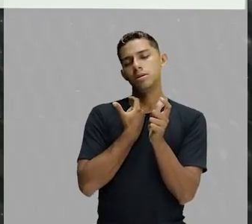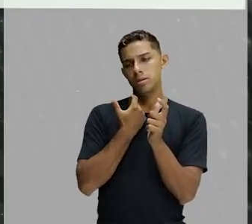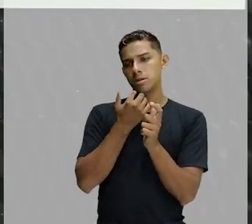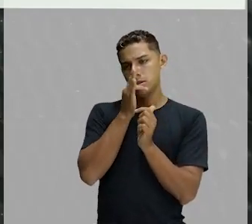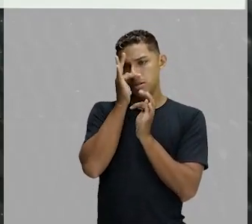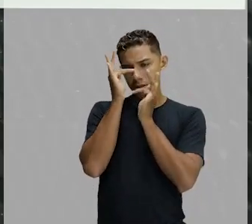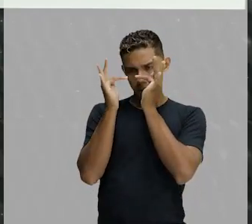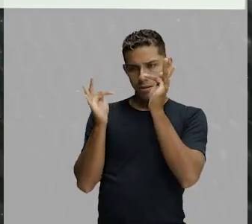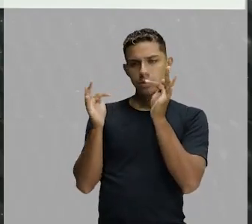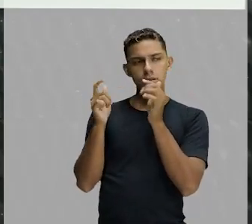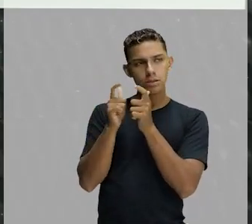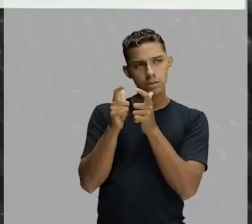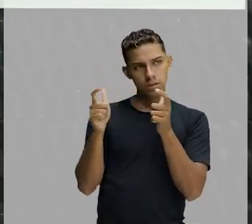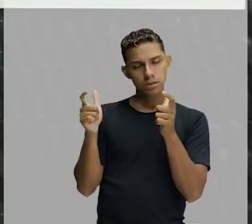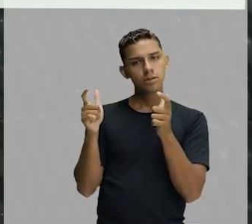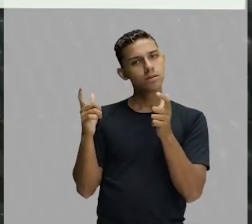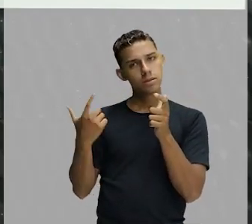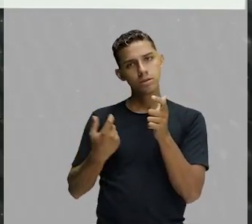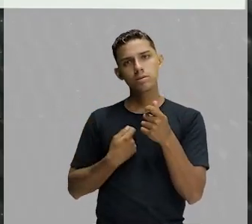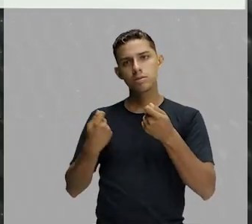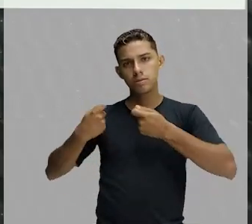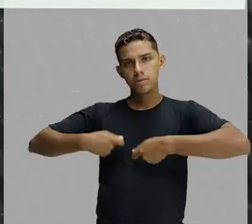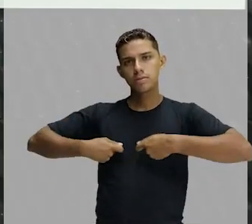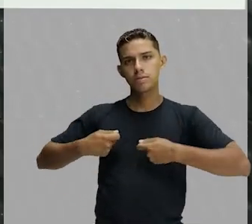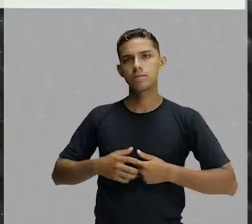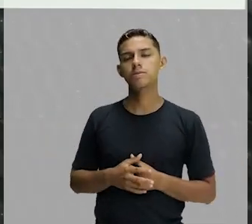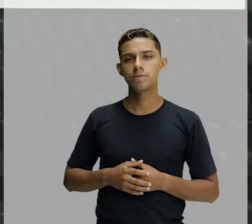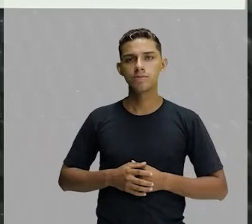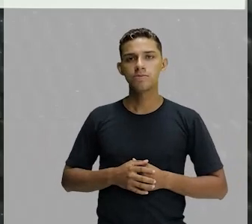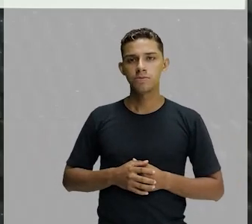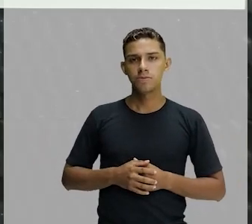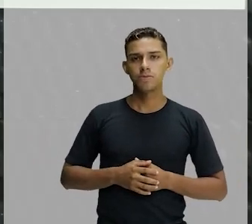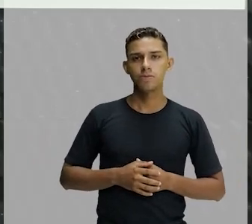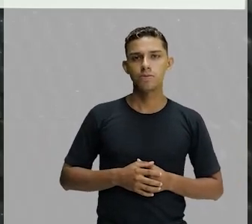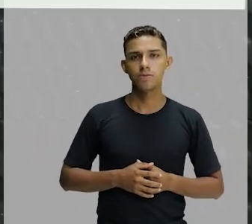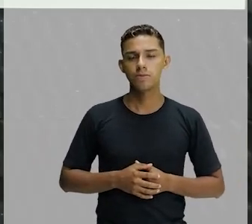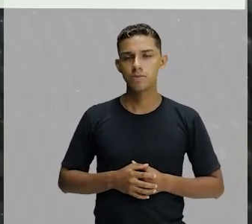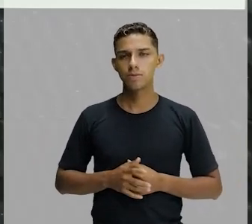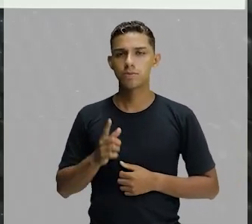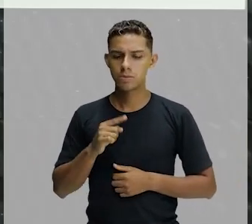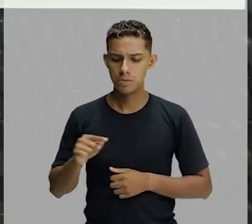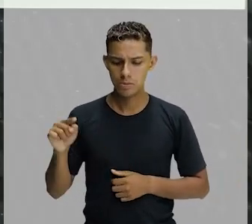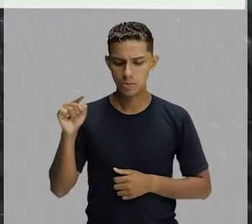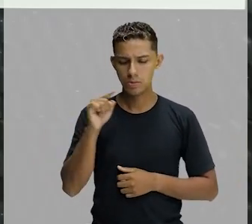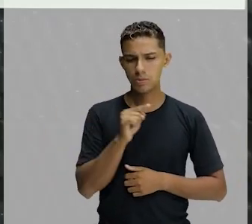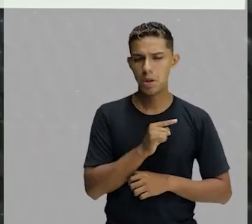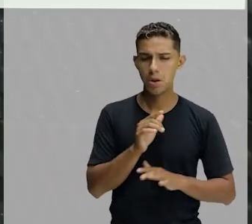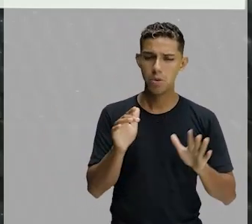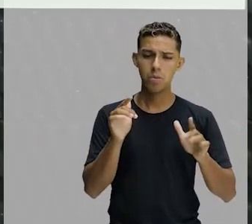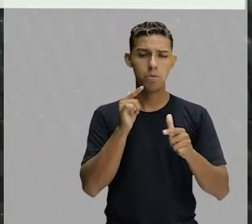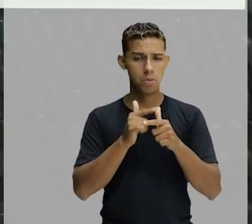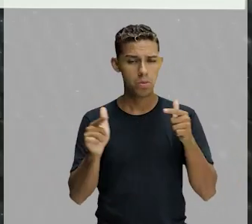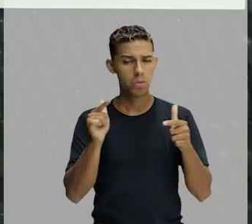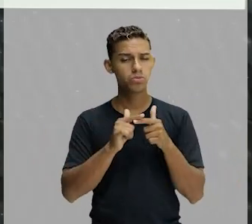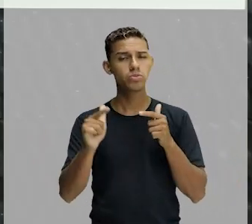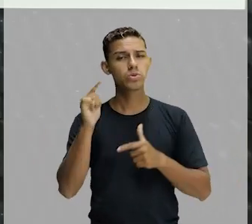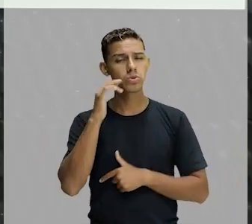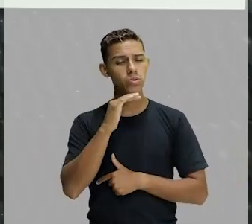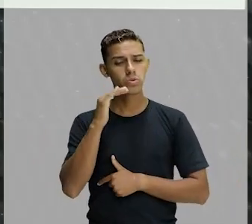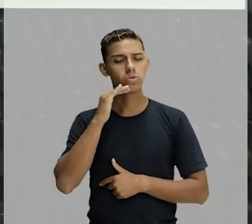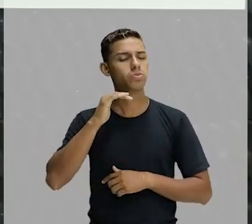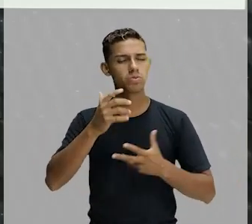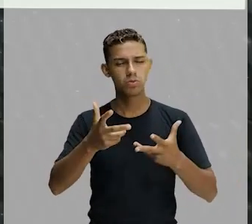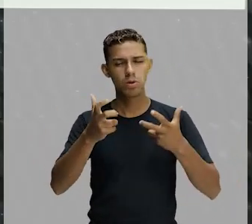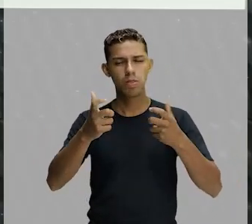planta, de forma que como ela tem uma certa deficiência de gás carbônico, ela tem que abrir